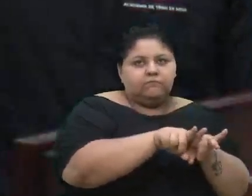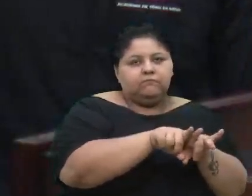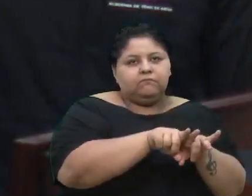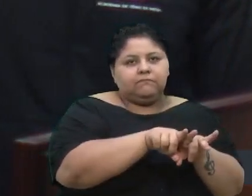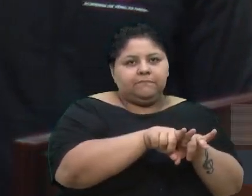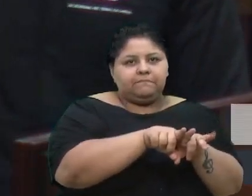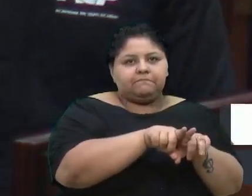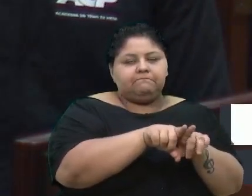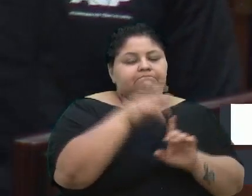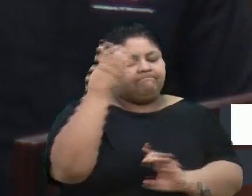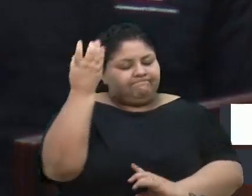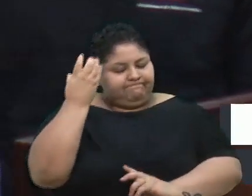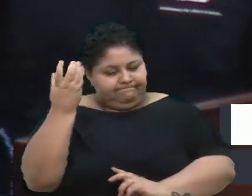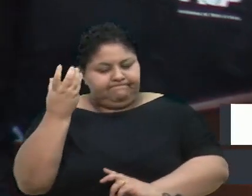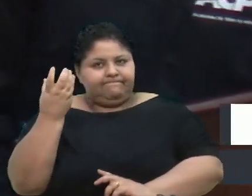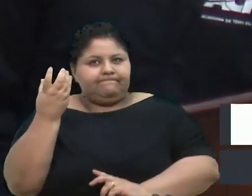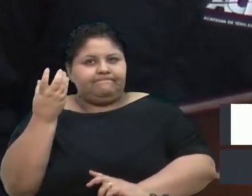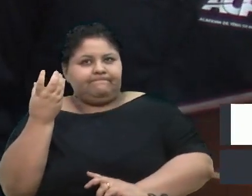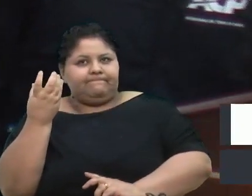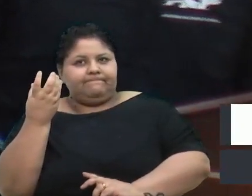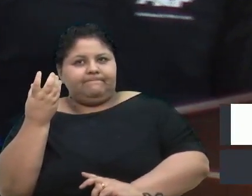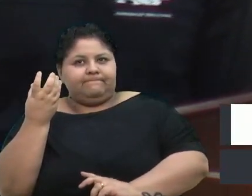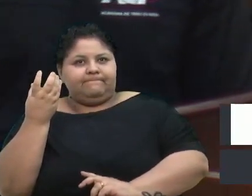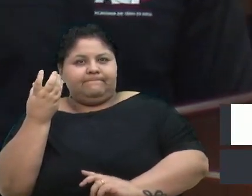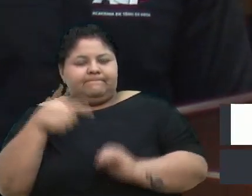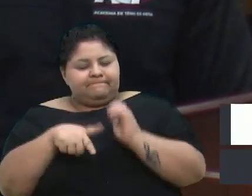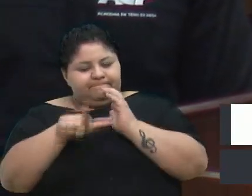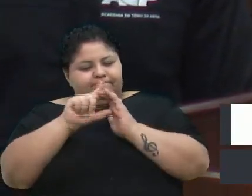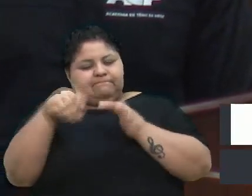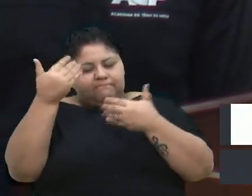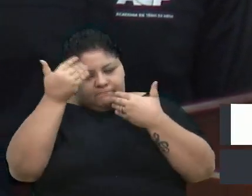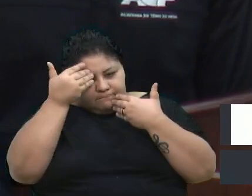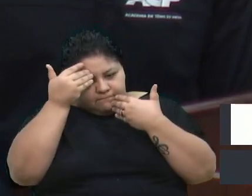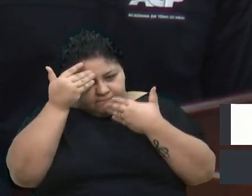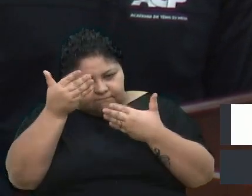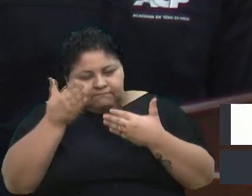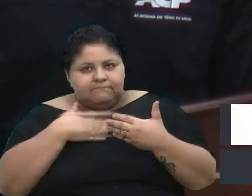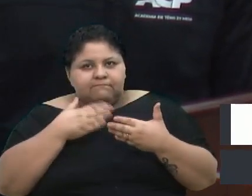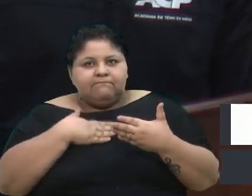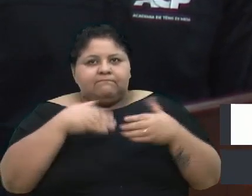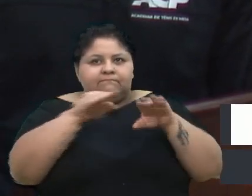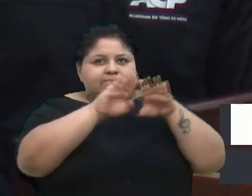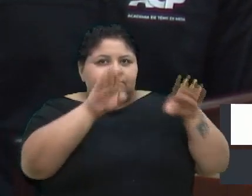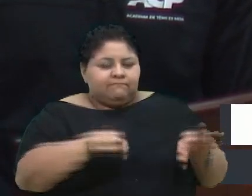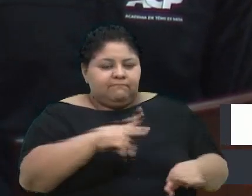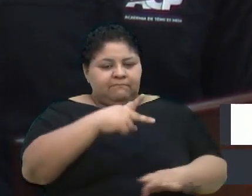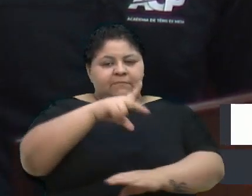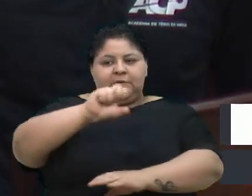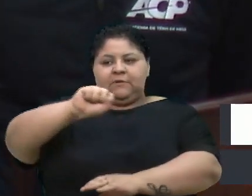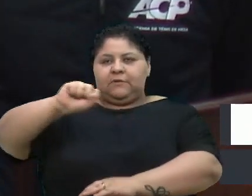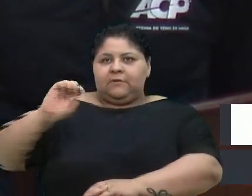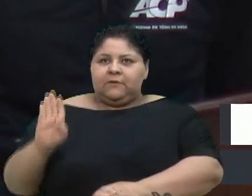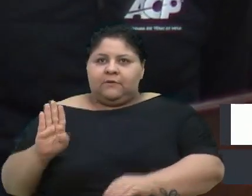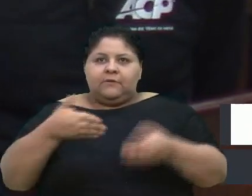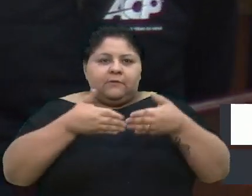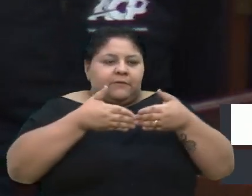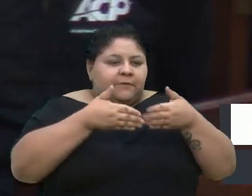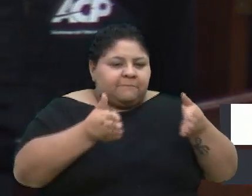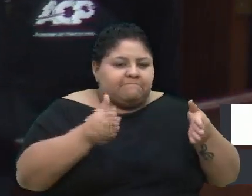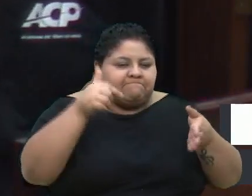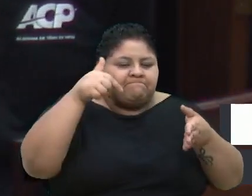E quero aqui, de pronto, agradecer a minha bancada, do PSB, por ter aberto esse